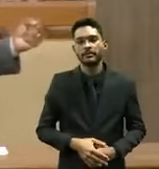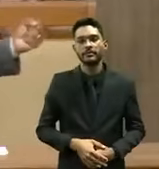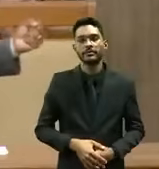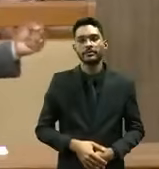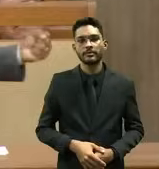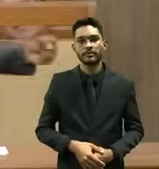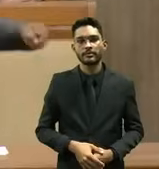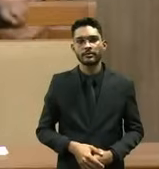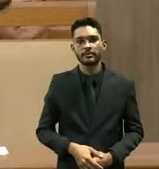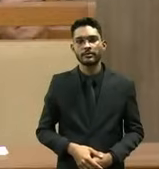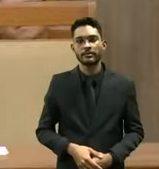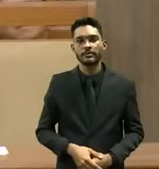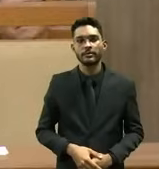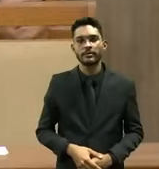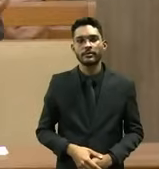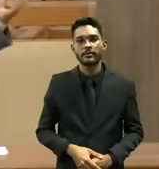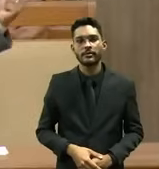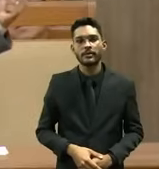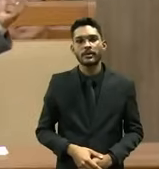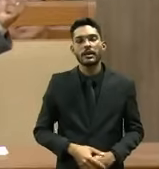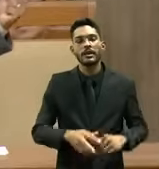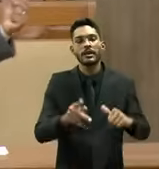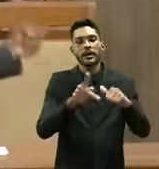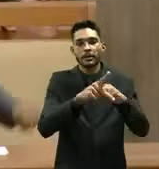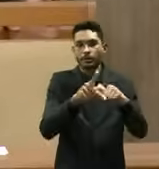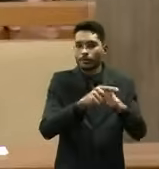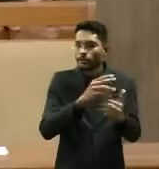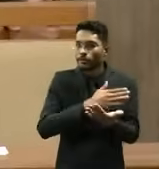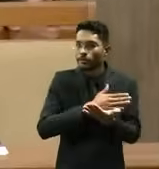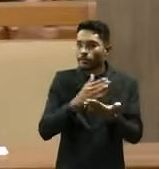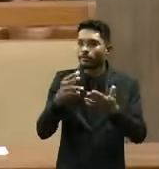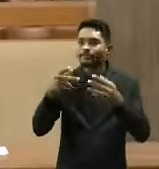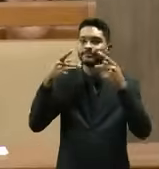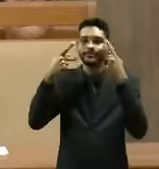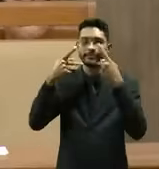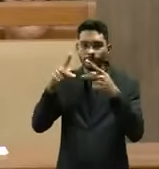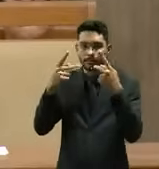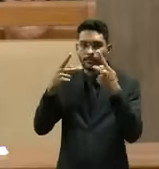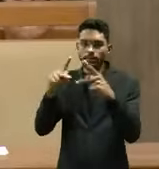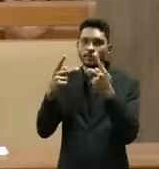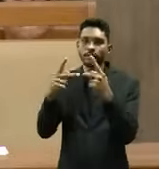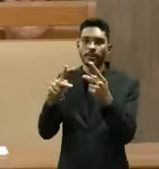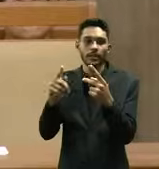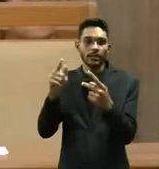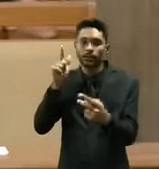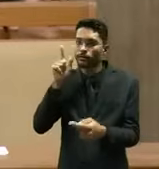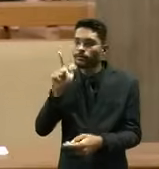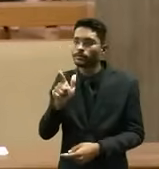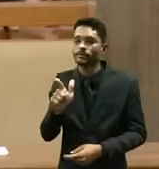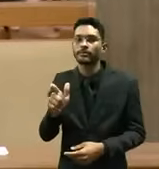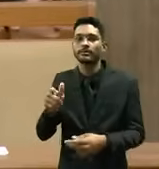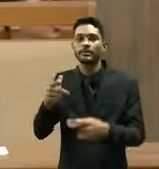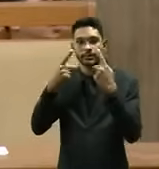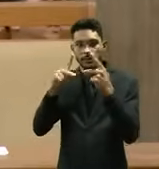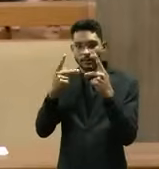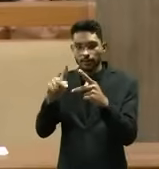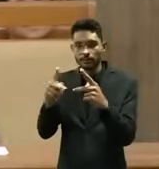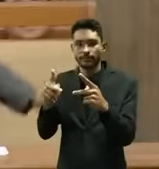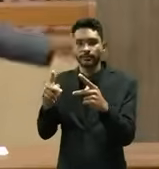pentecoste no meio da mensagem ele não pode mais pregar que foi que